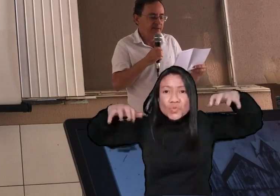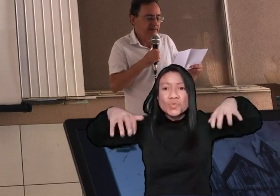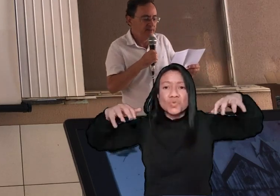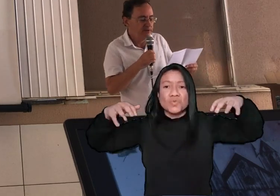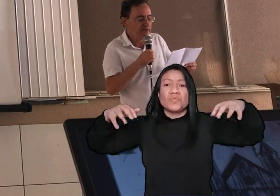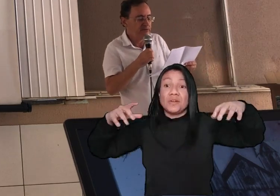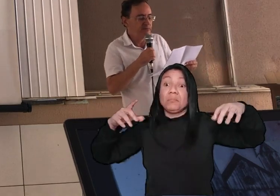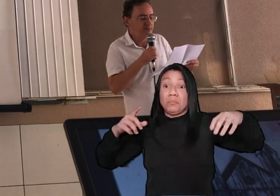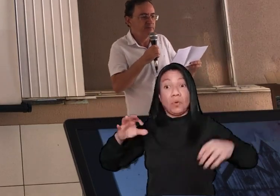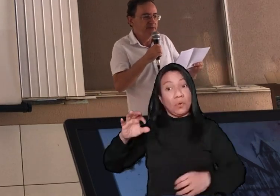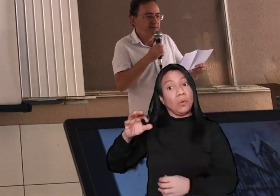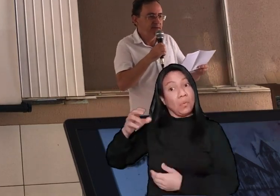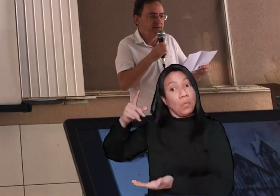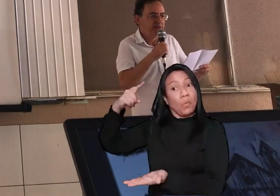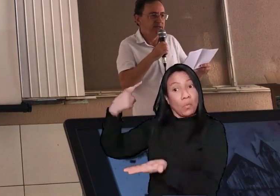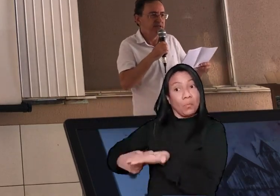ele